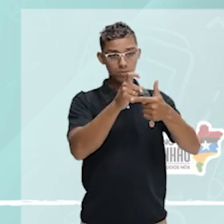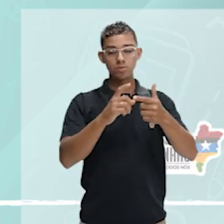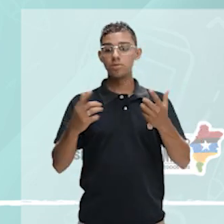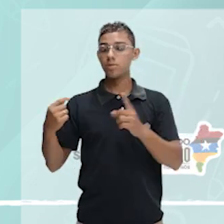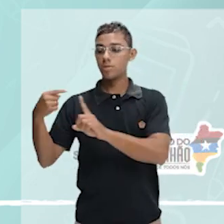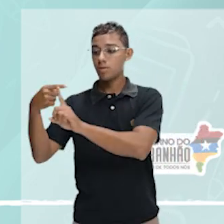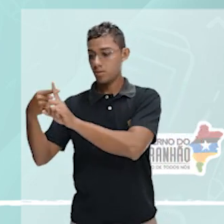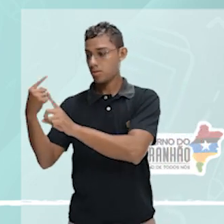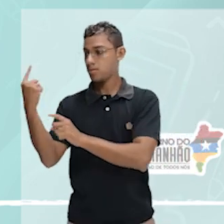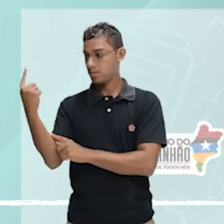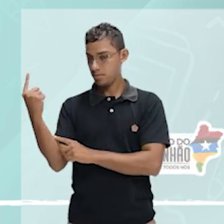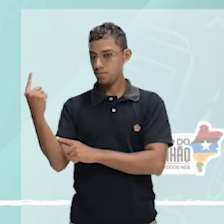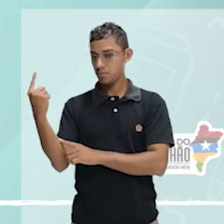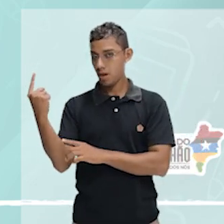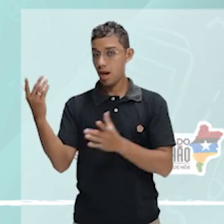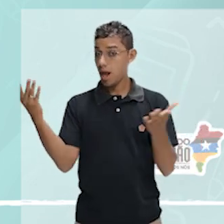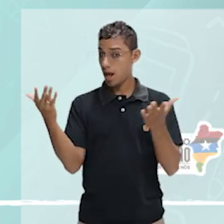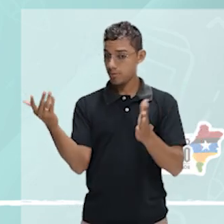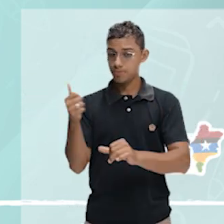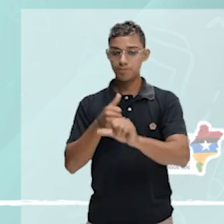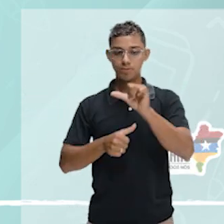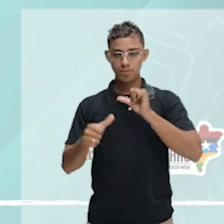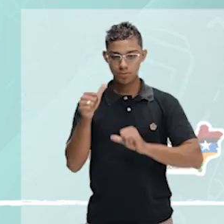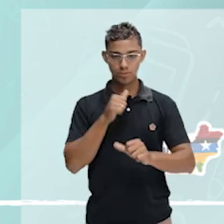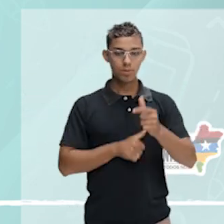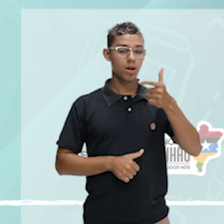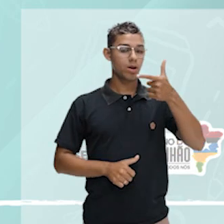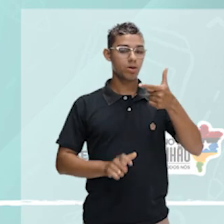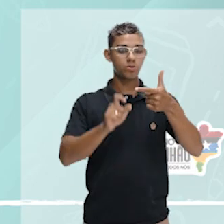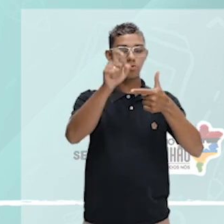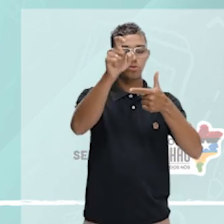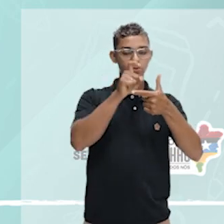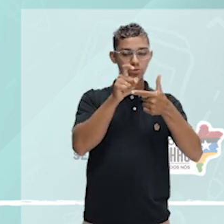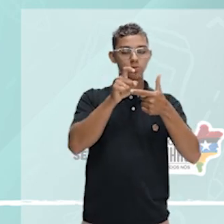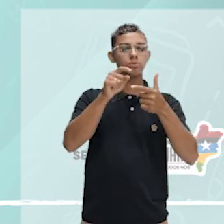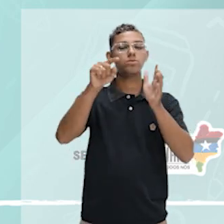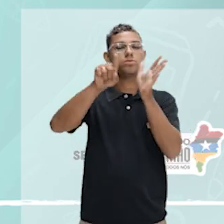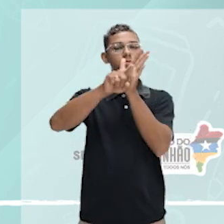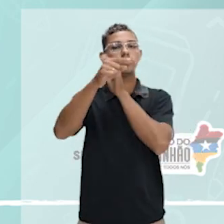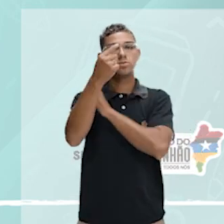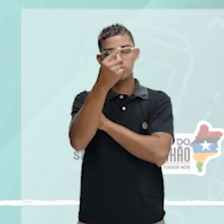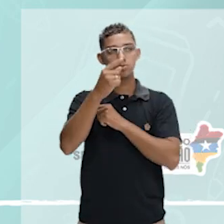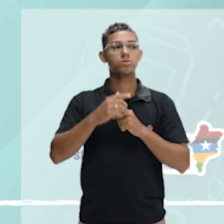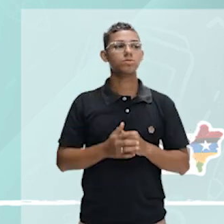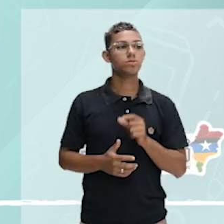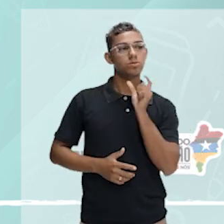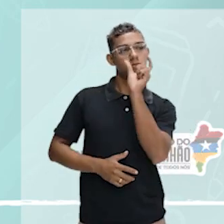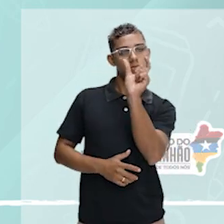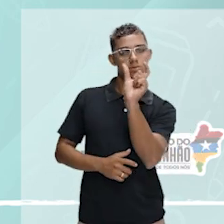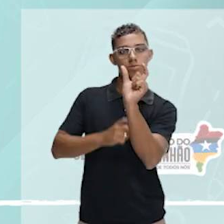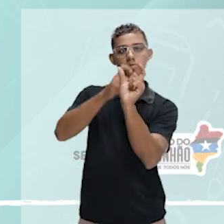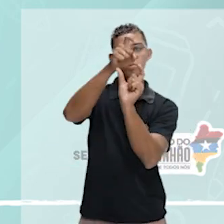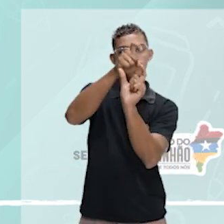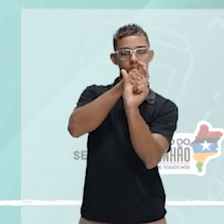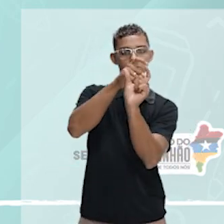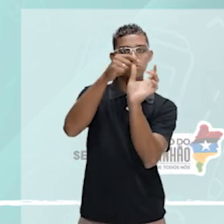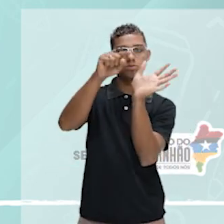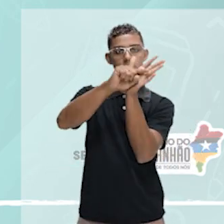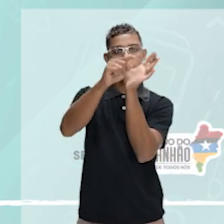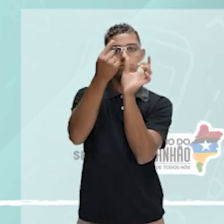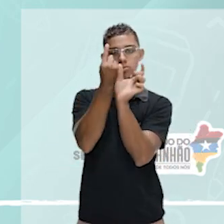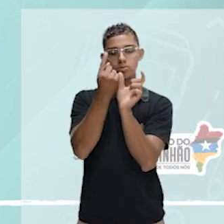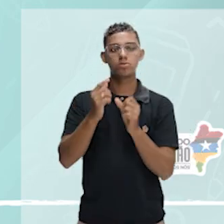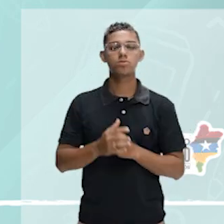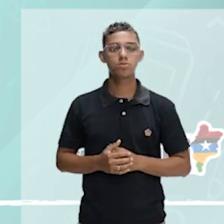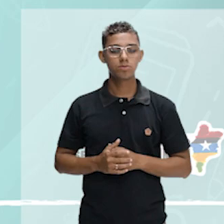tá no expoente Além disso eu tenho um número multiplicando tá então são as informações que a gente já vai começando a